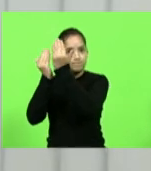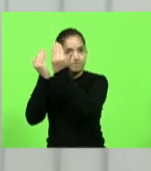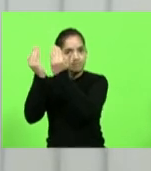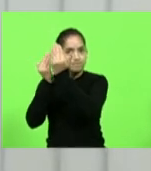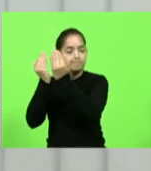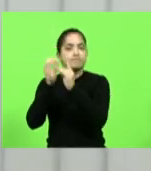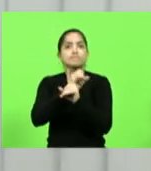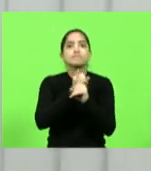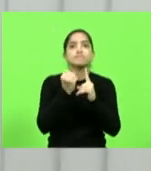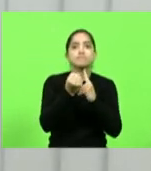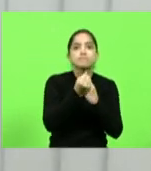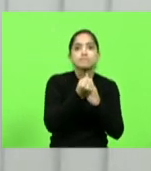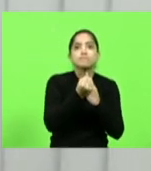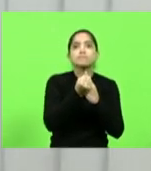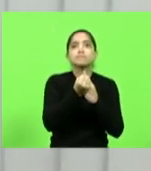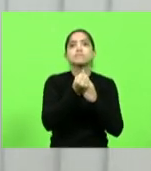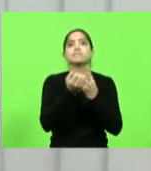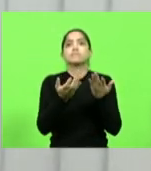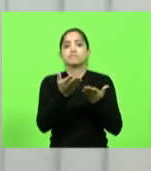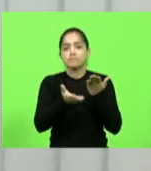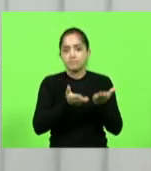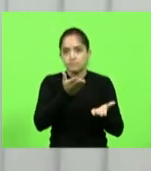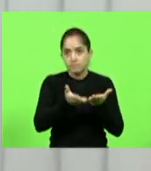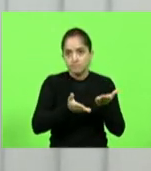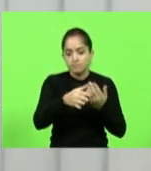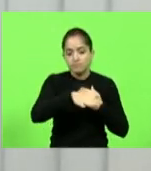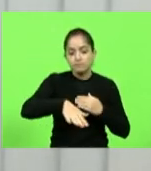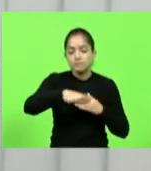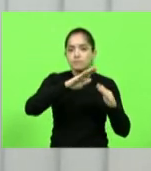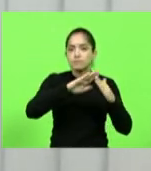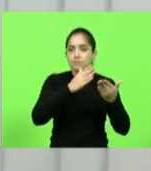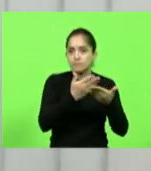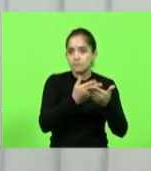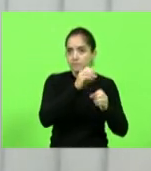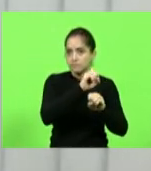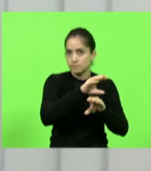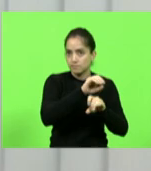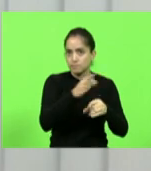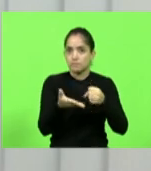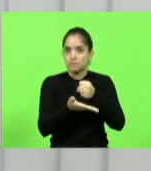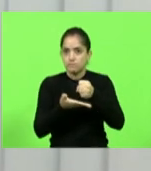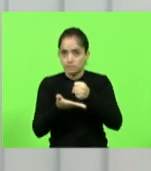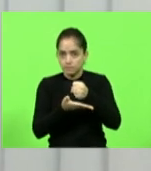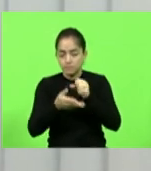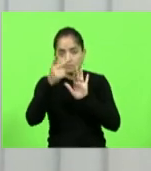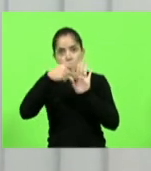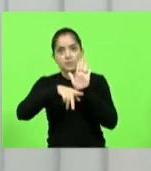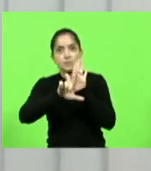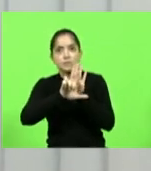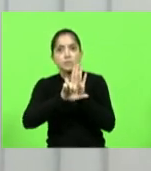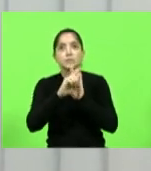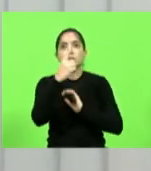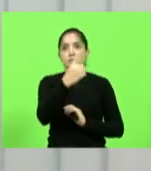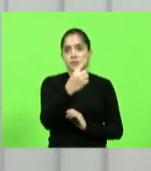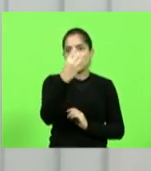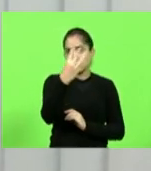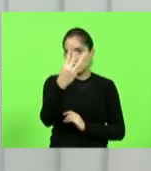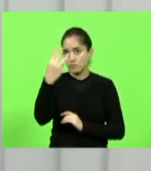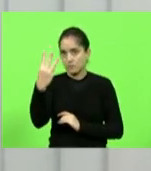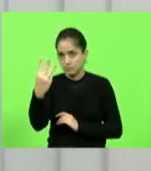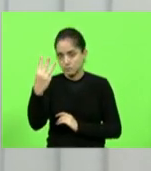social nas redes públicas de educação básica, e que o projeto de lei 133